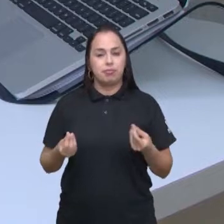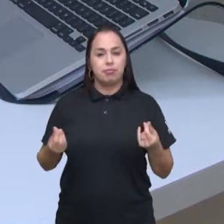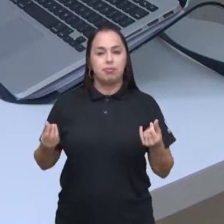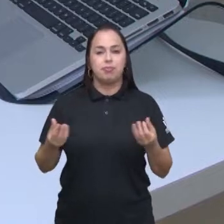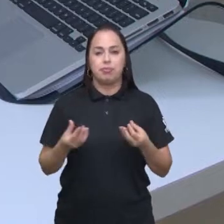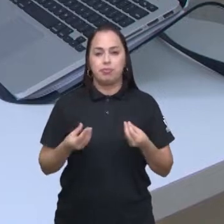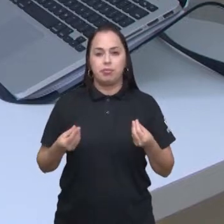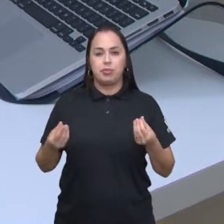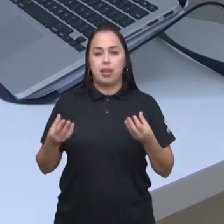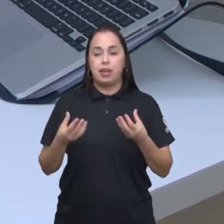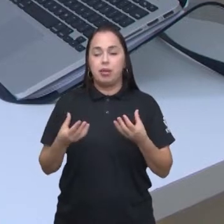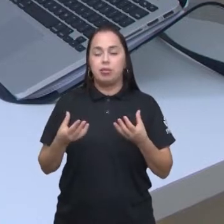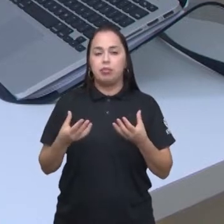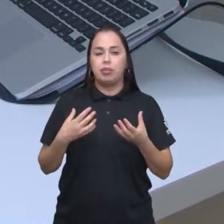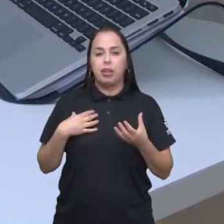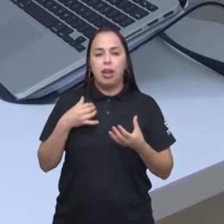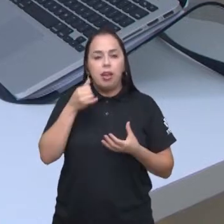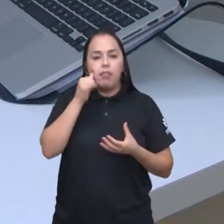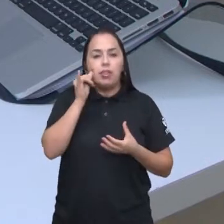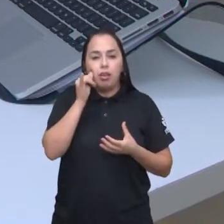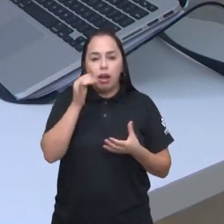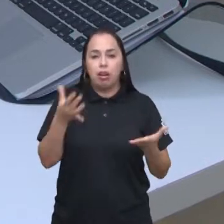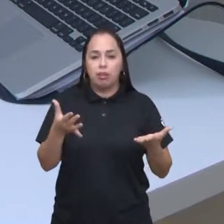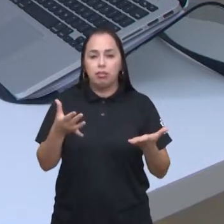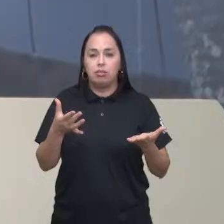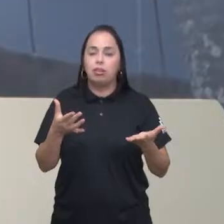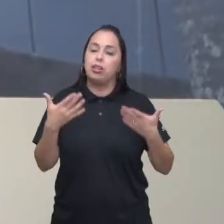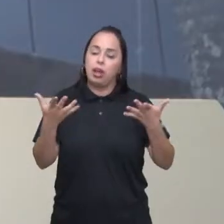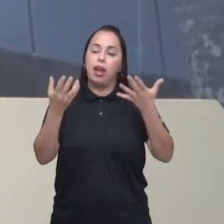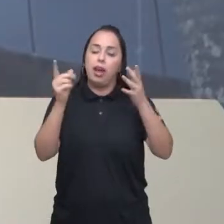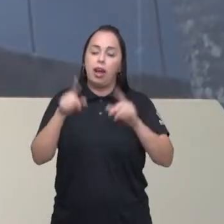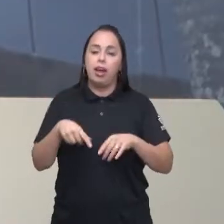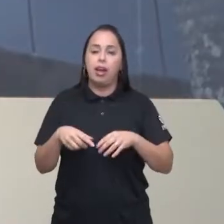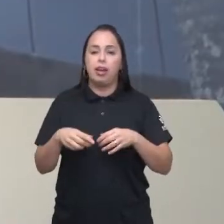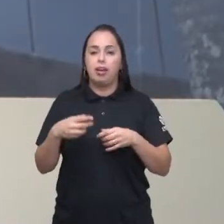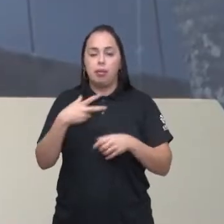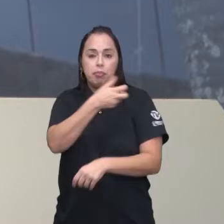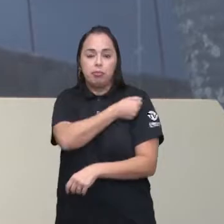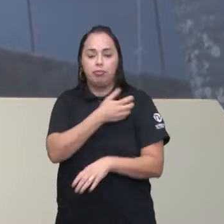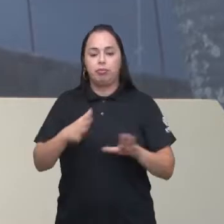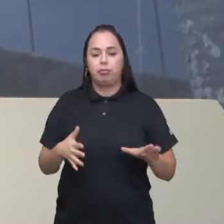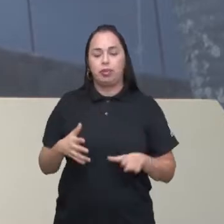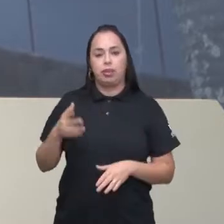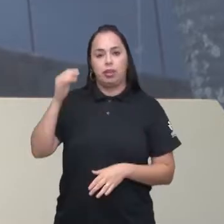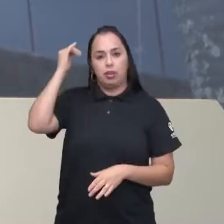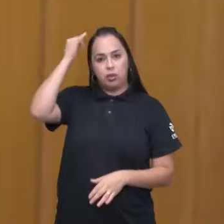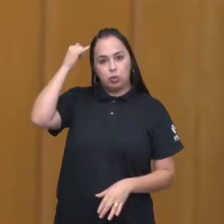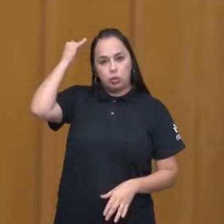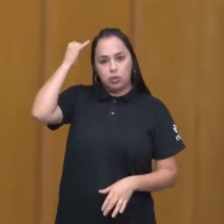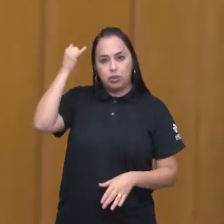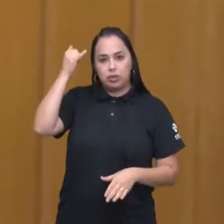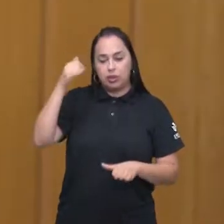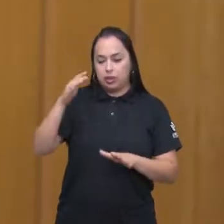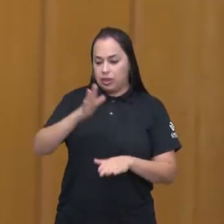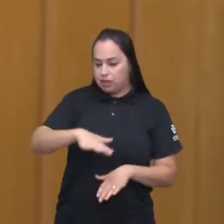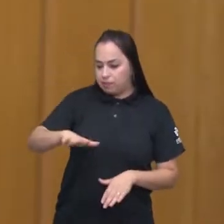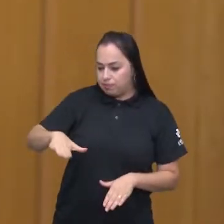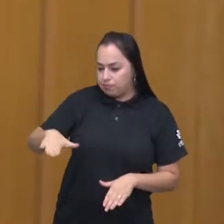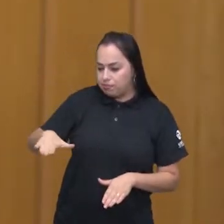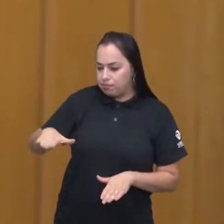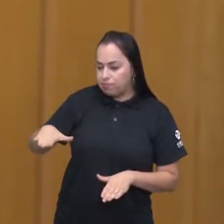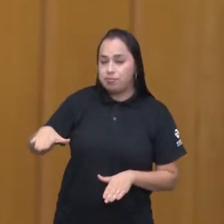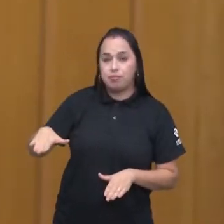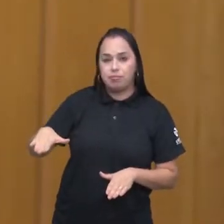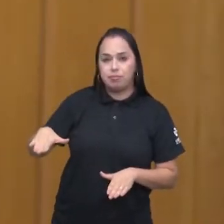e atenuar sintomas e justamente isso para o vereador José Cláudio que é médico a queda no